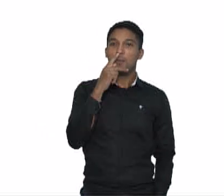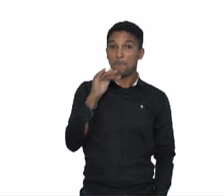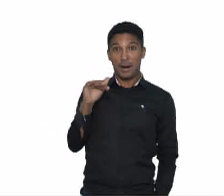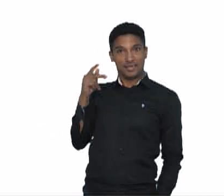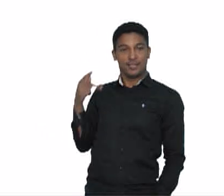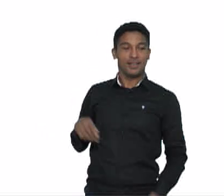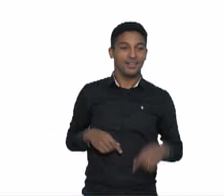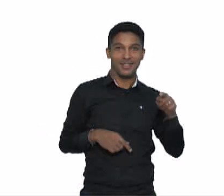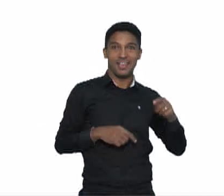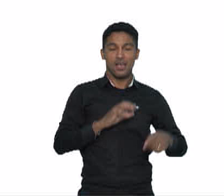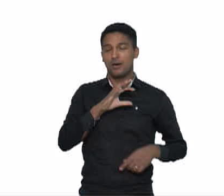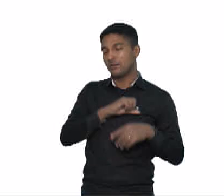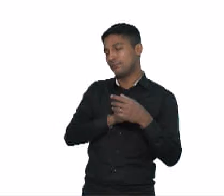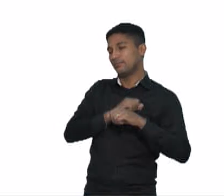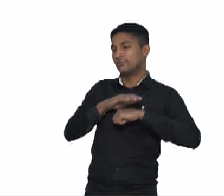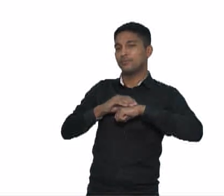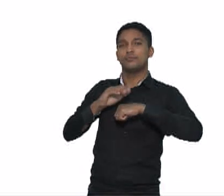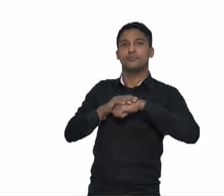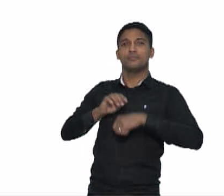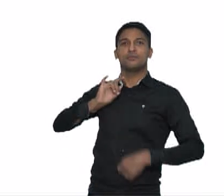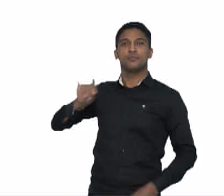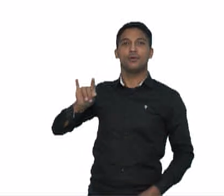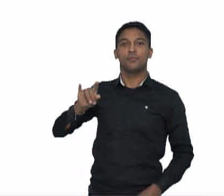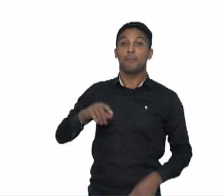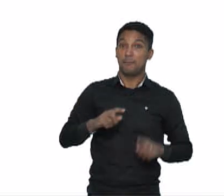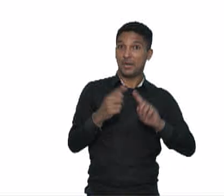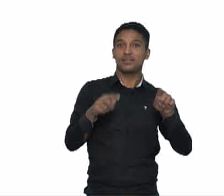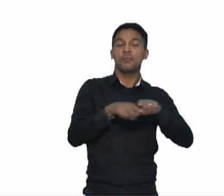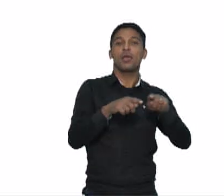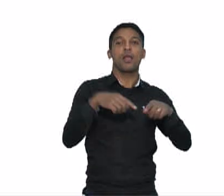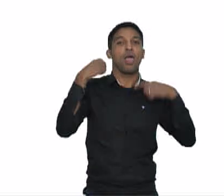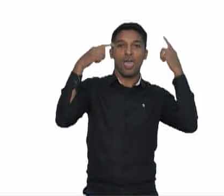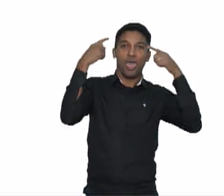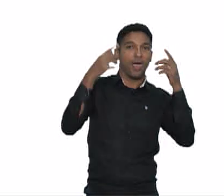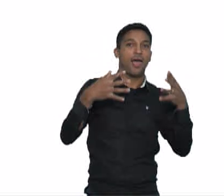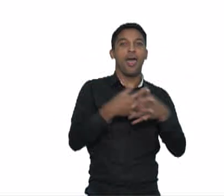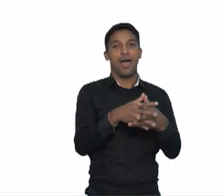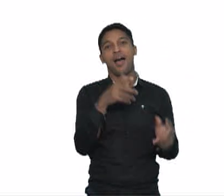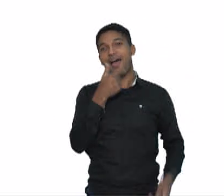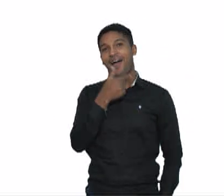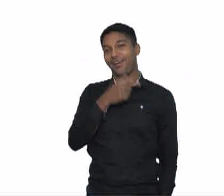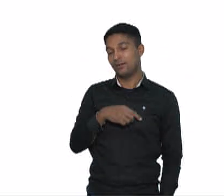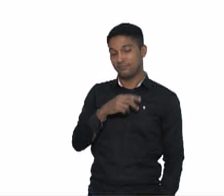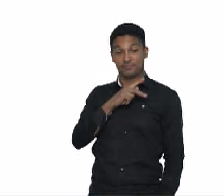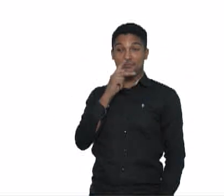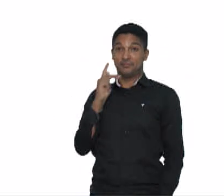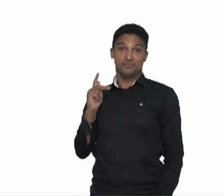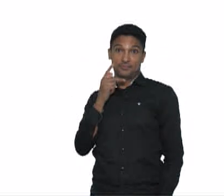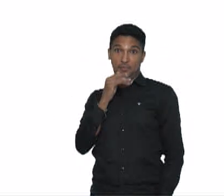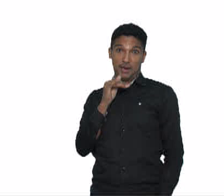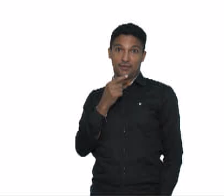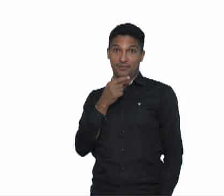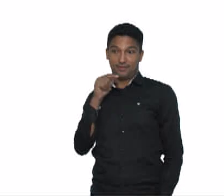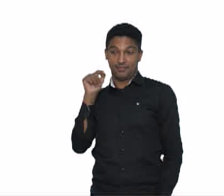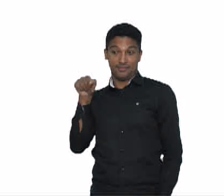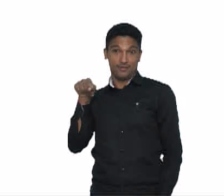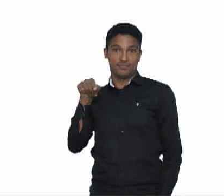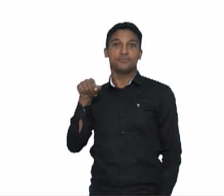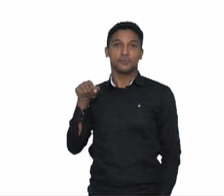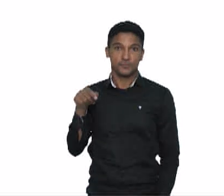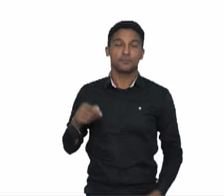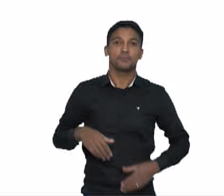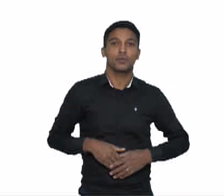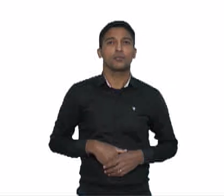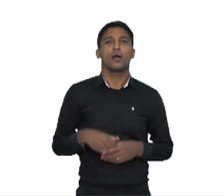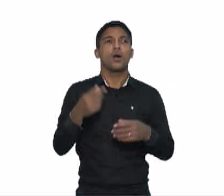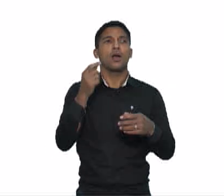indireto. Certo? Repare bem, então o lhe e o lhes serão objetos indiretos. Os